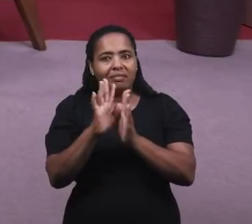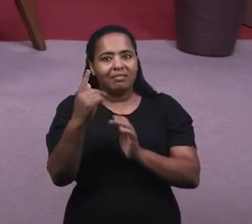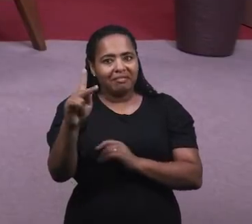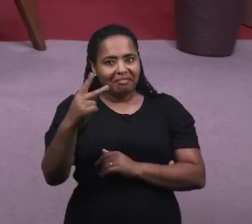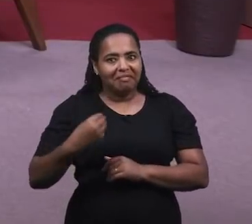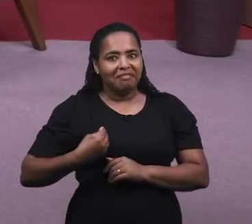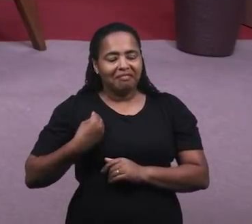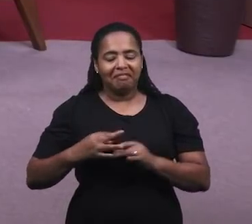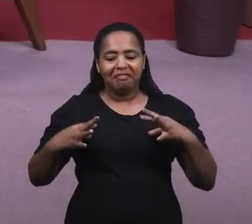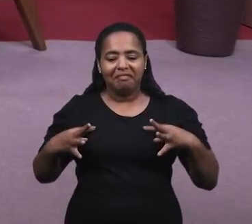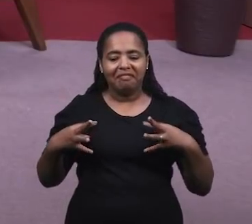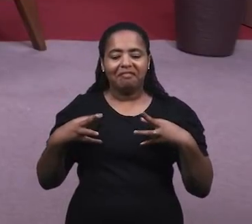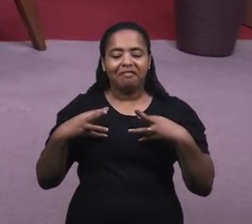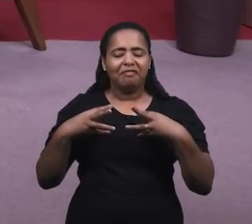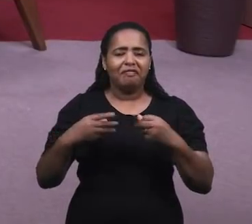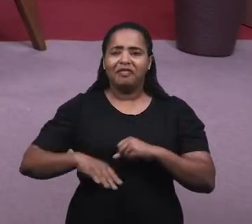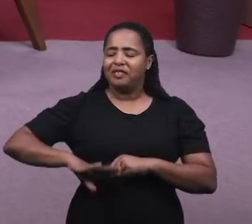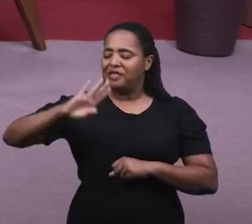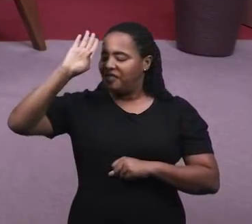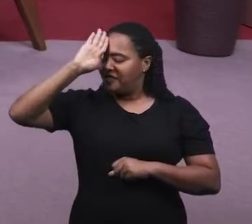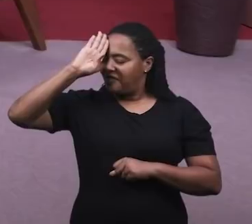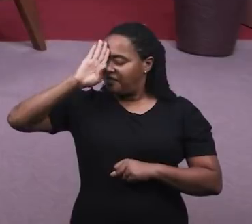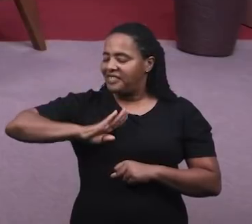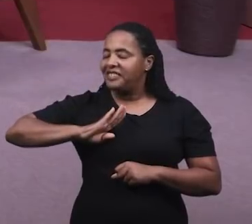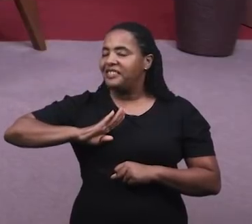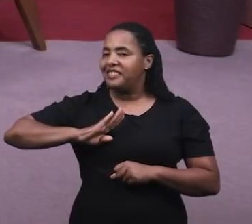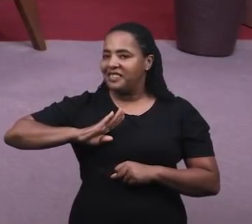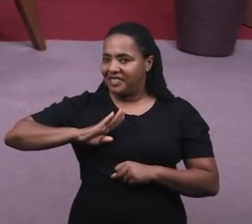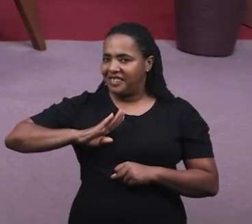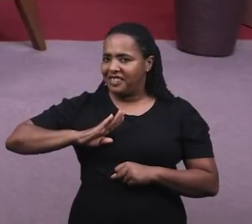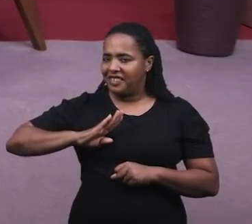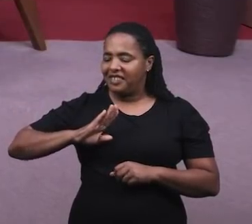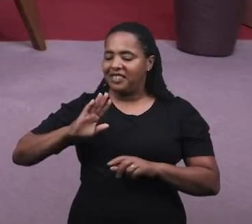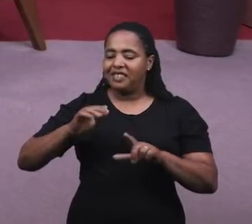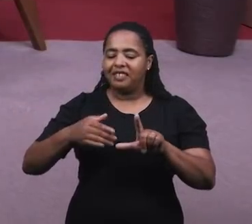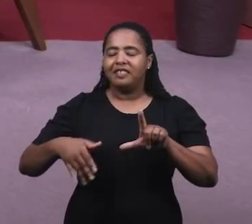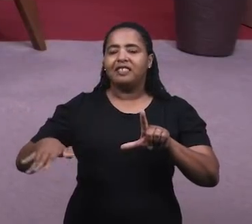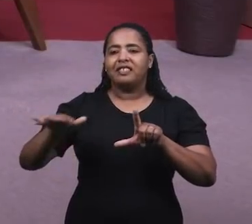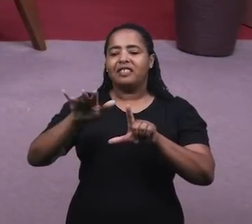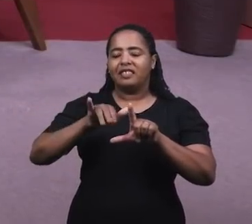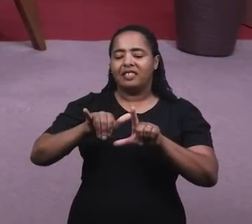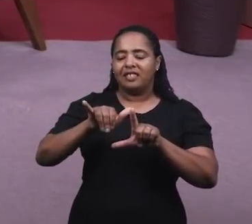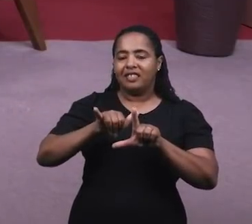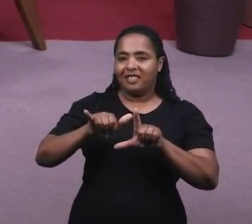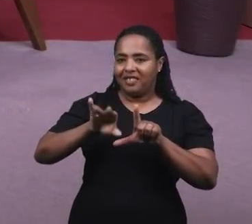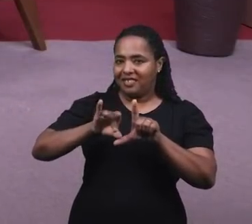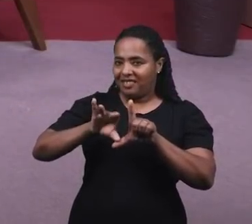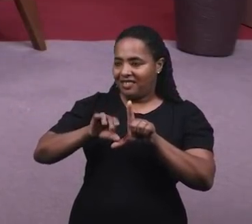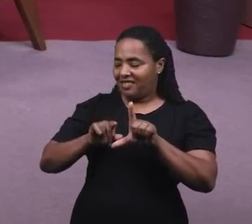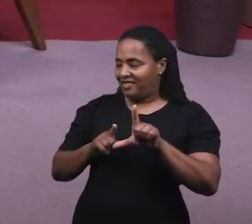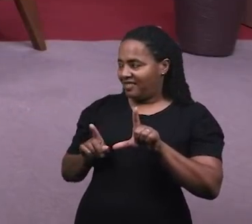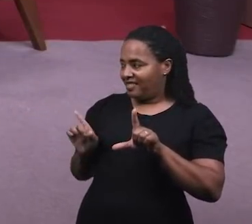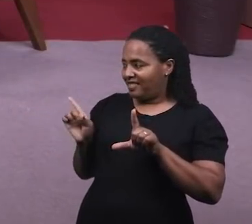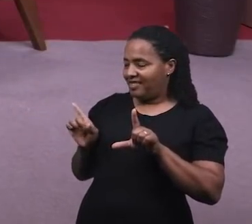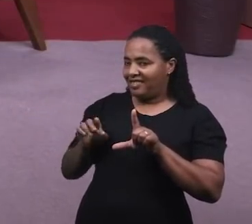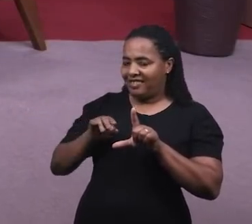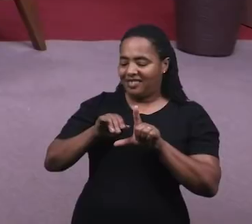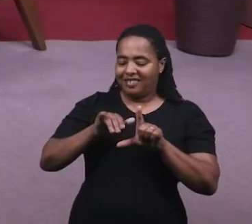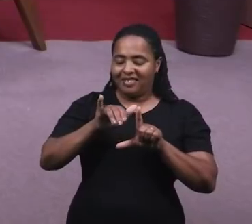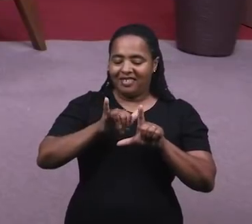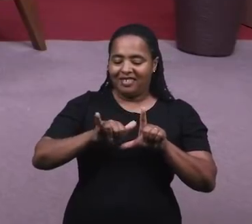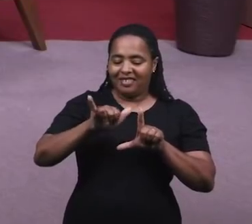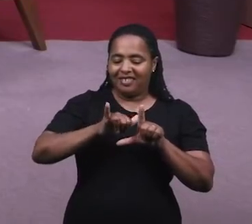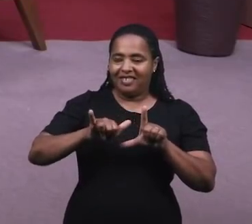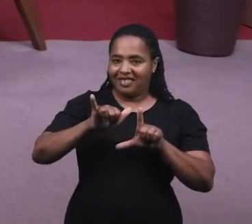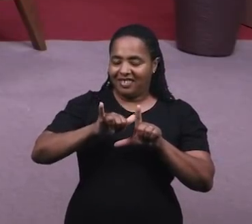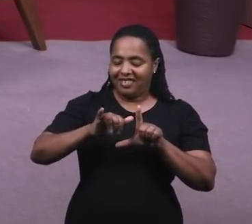você, e tudo isso é totalmente gratuito. Aponte a câmera do seu celular para esse QR Code que está aparecendo ao lado do número e seu